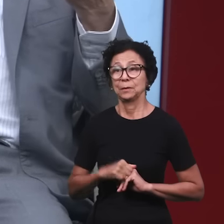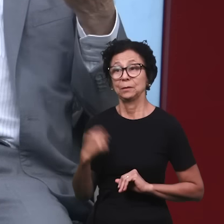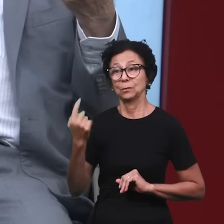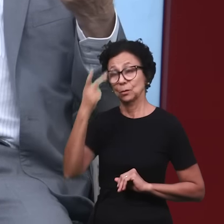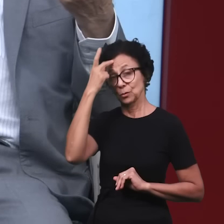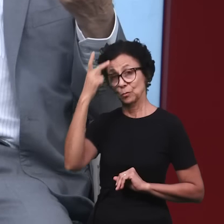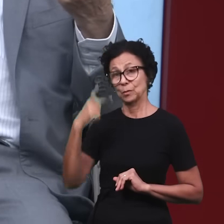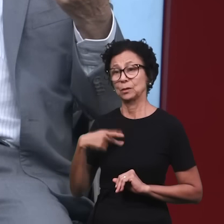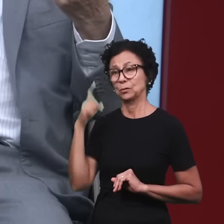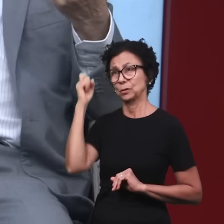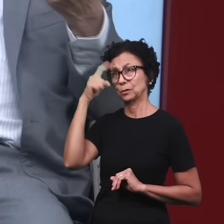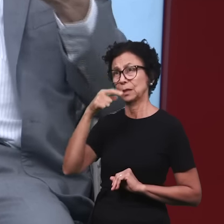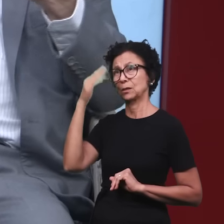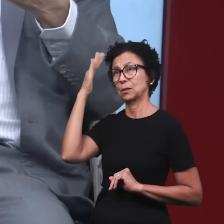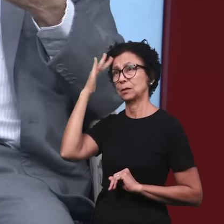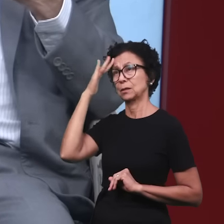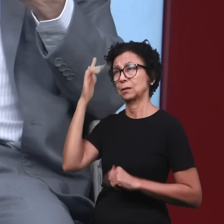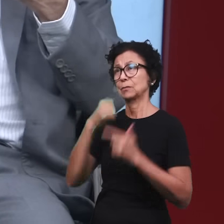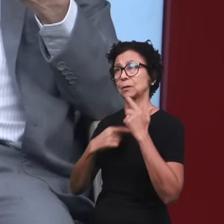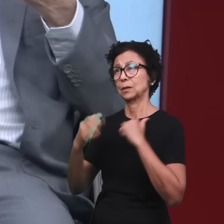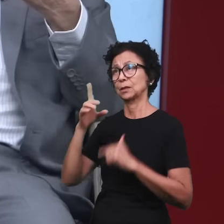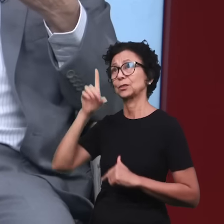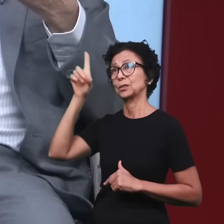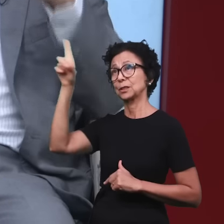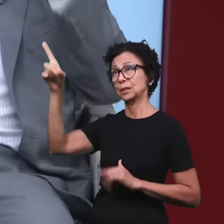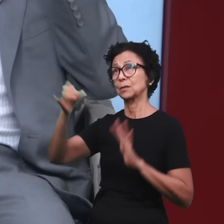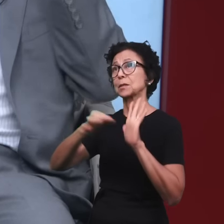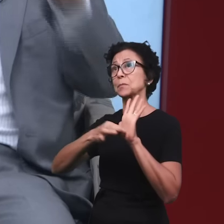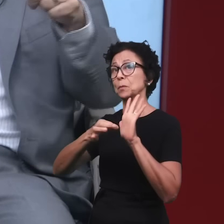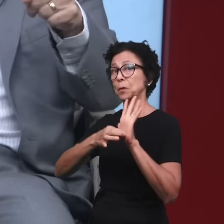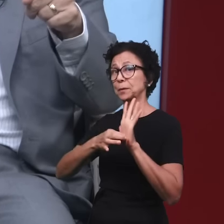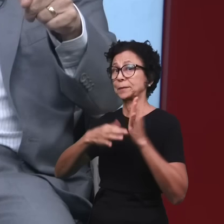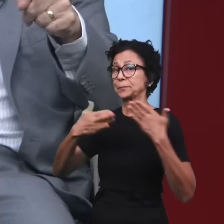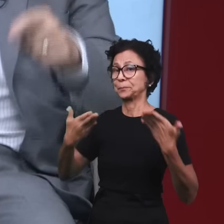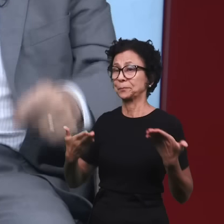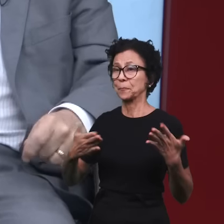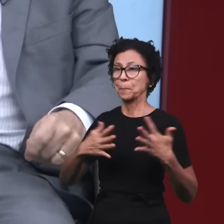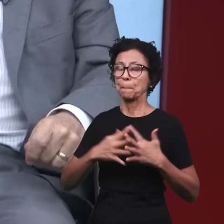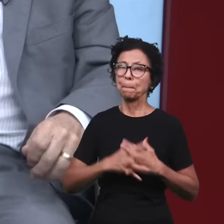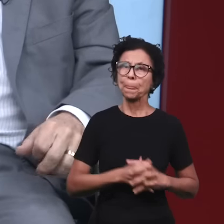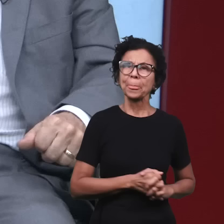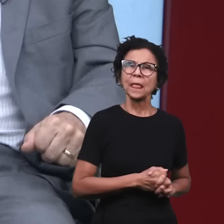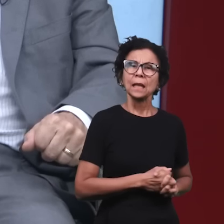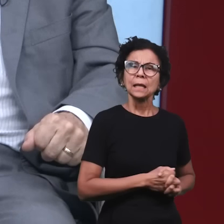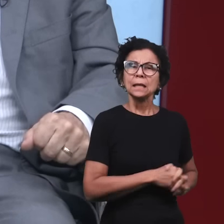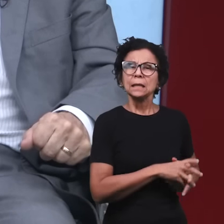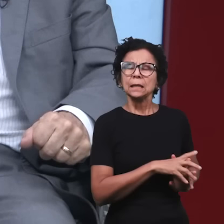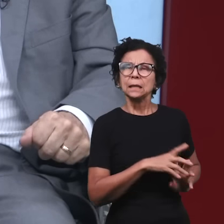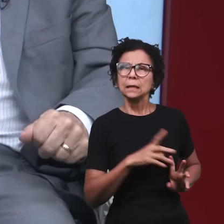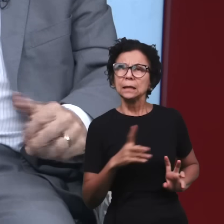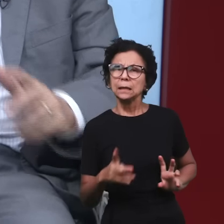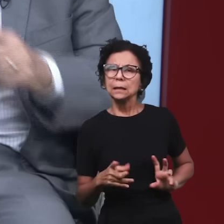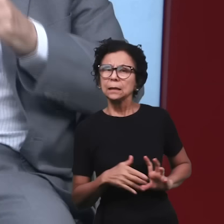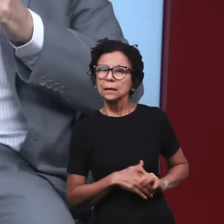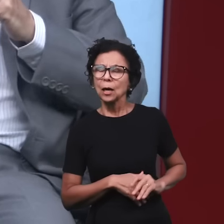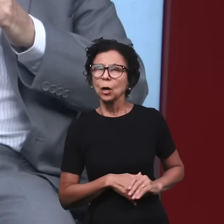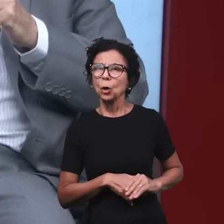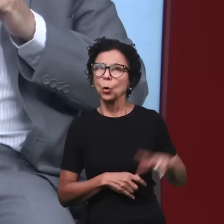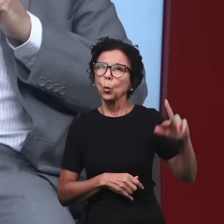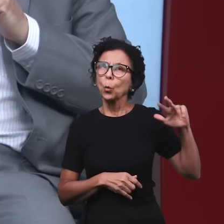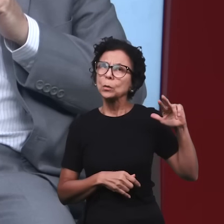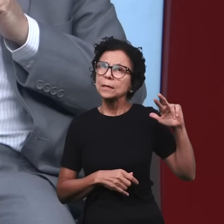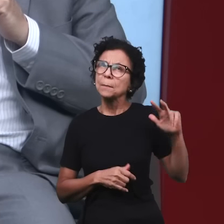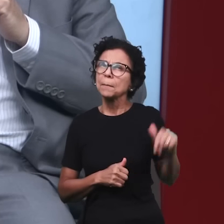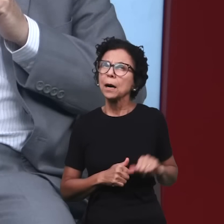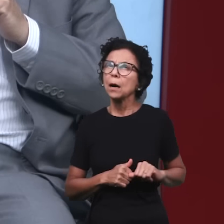irmãos estiveram com José, este lhes disse que na próxima vez deveriam trazer Benjamim, seu irmão